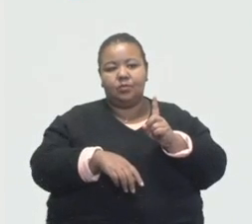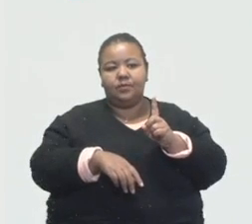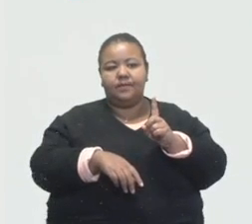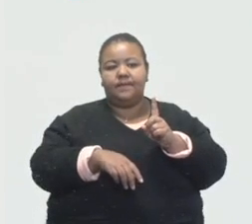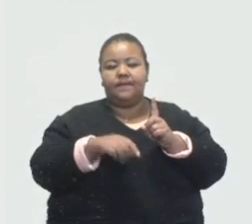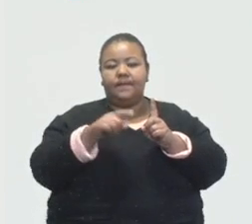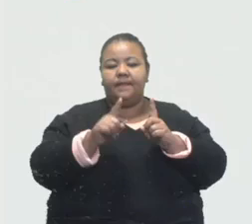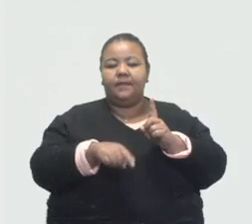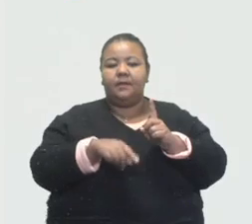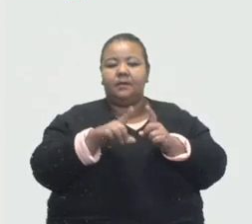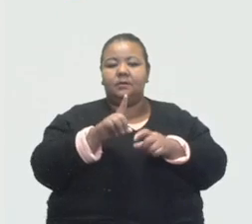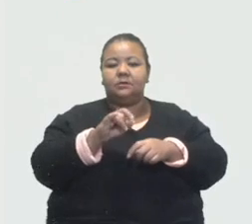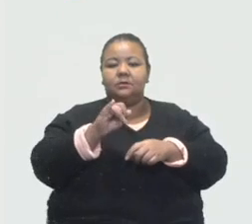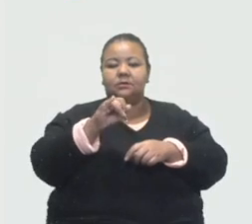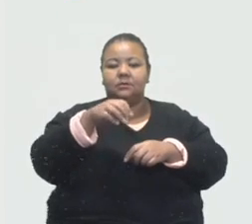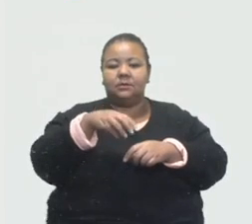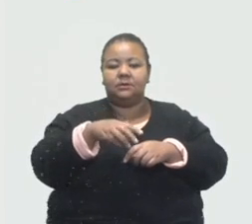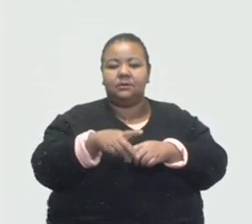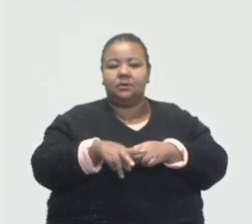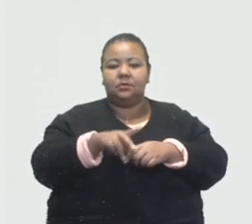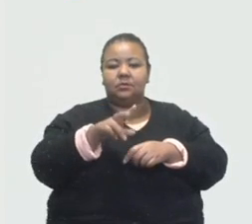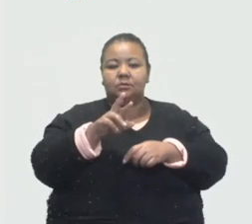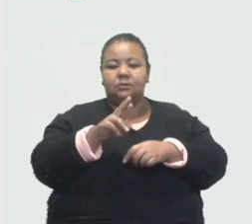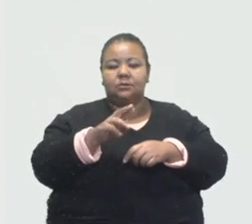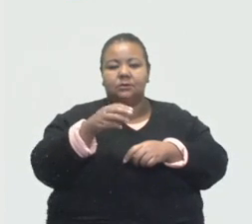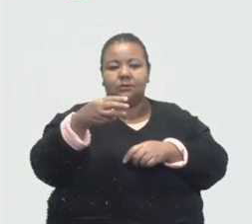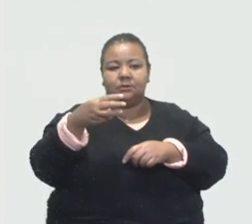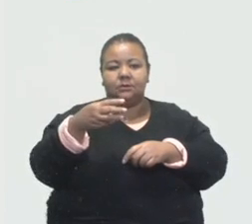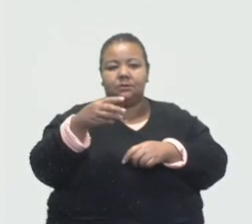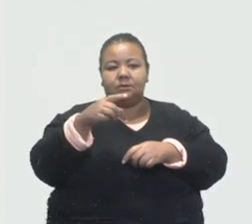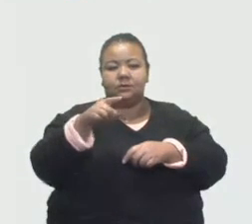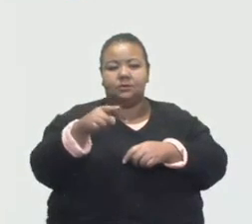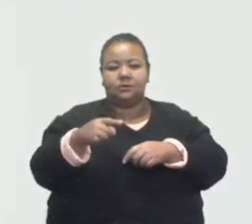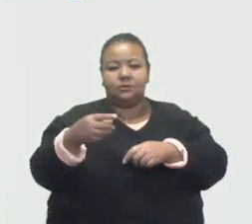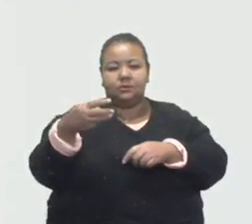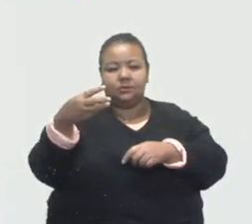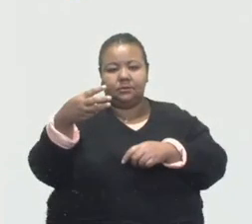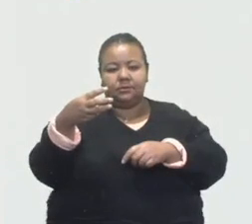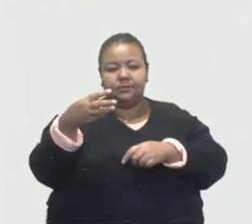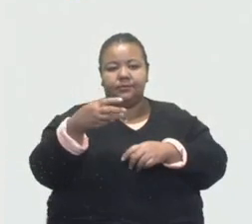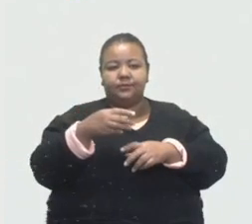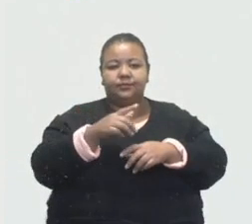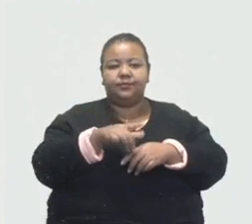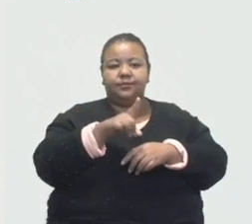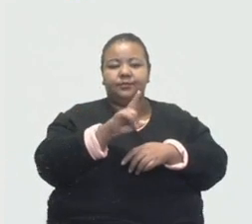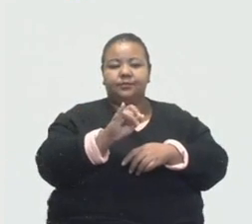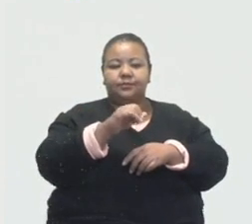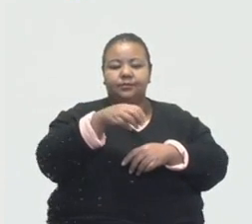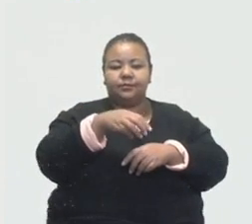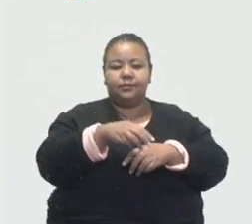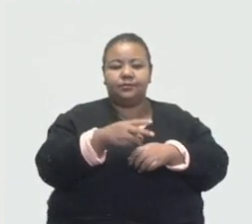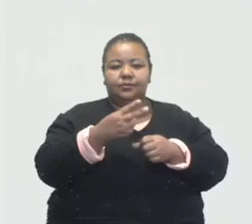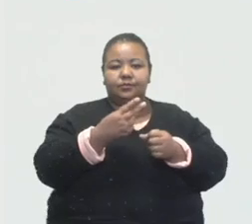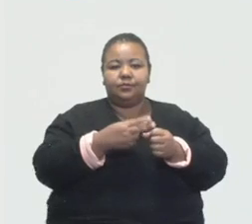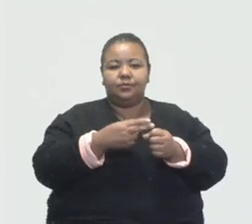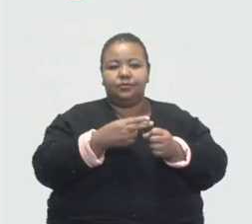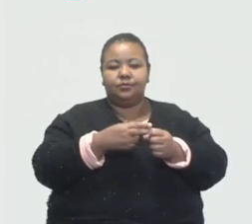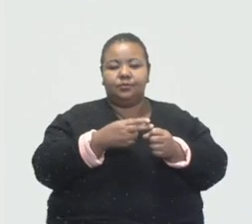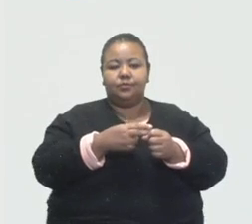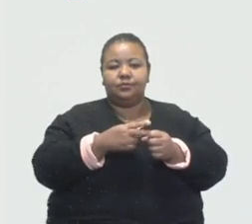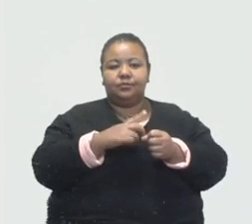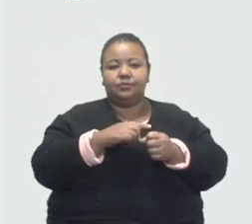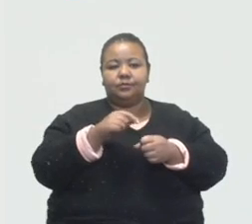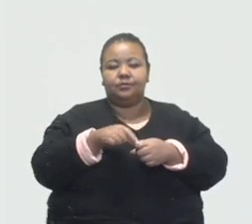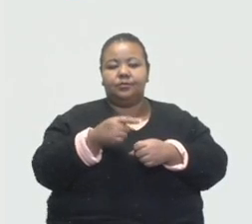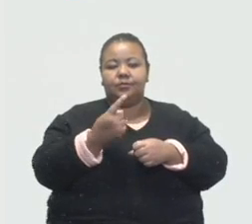sabemos que a dimensão do nosso domínio, ou seja, lá do nosso R3, é 3. A dimensão do nosso núcleo, por ter só